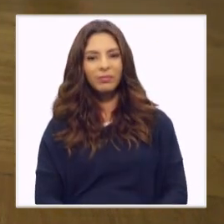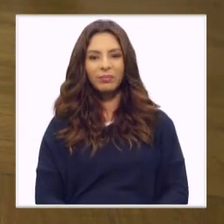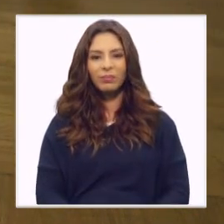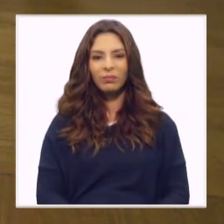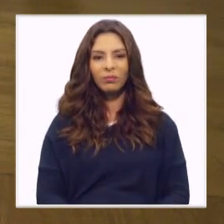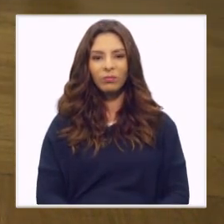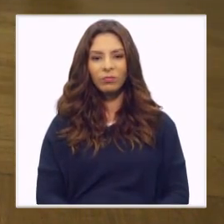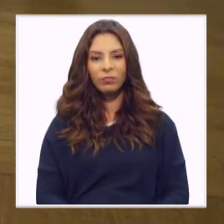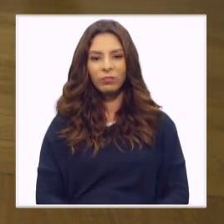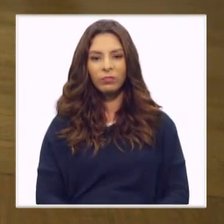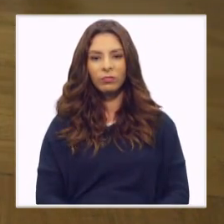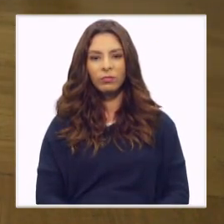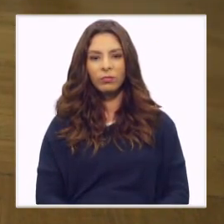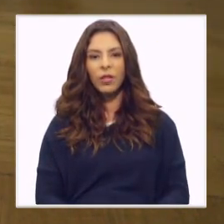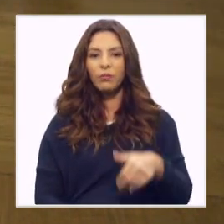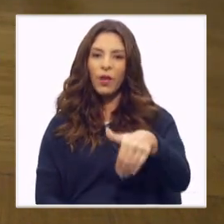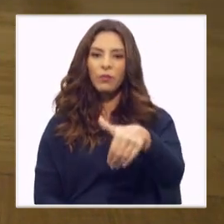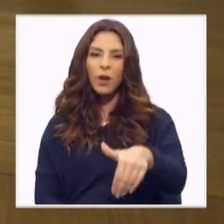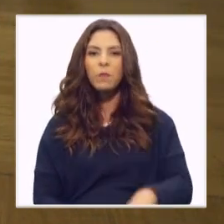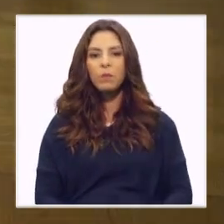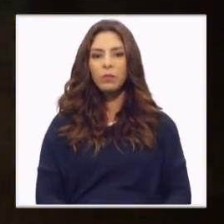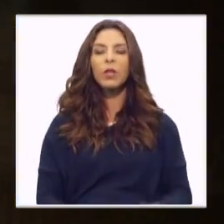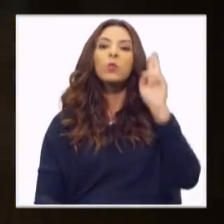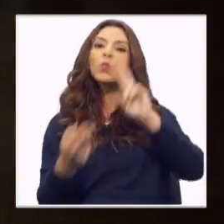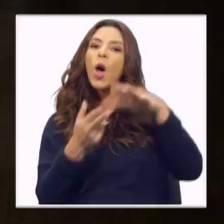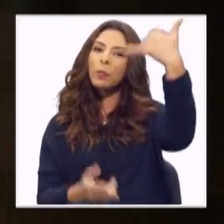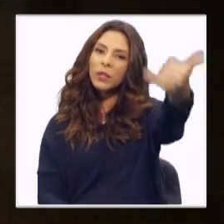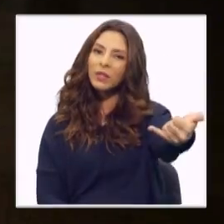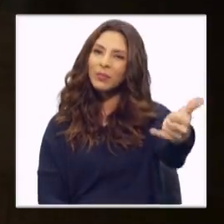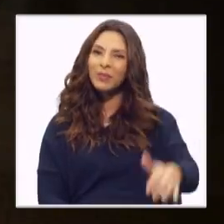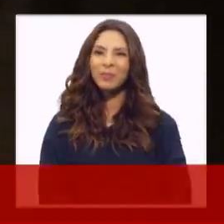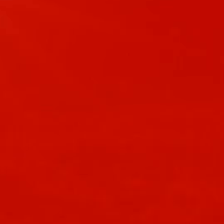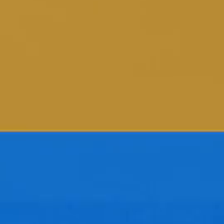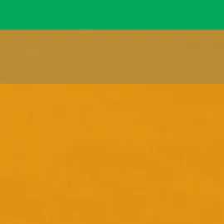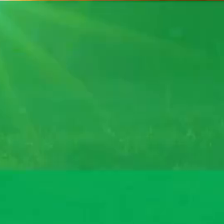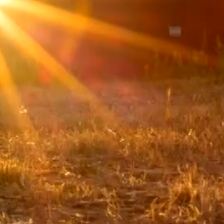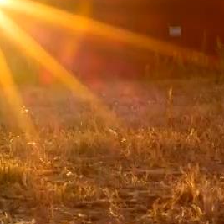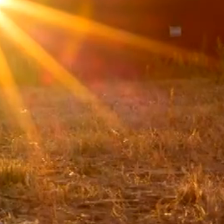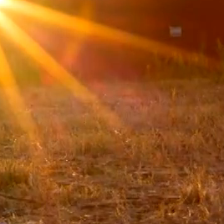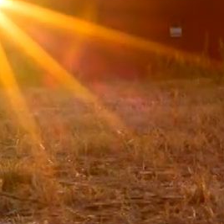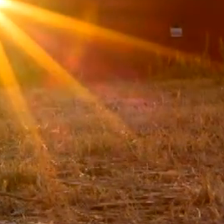Sending that to IFT. Até à próxima.